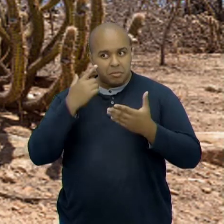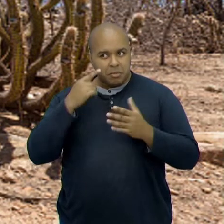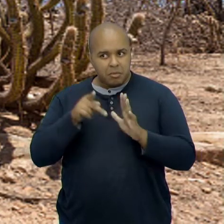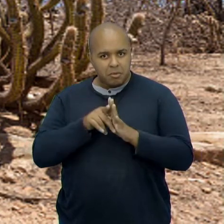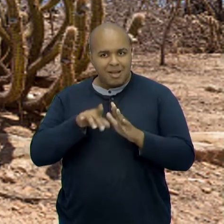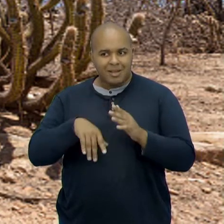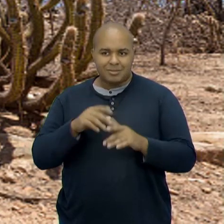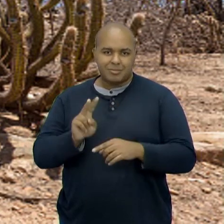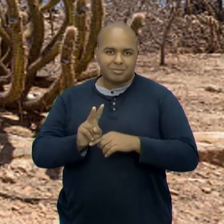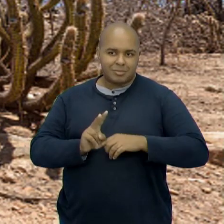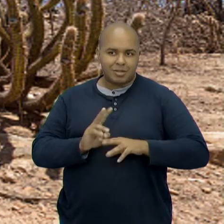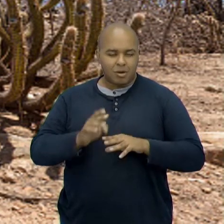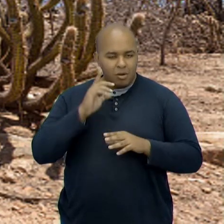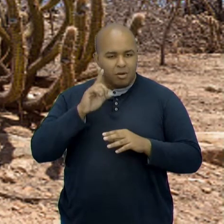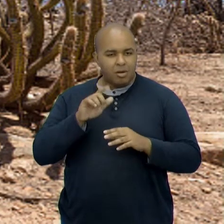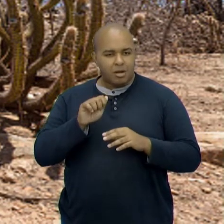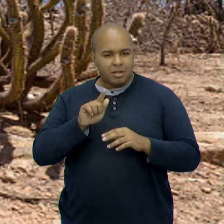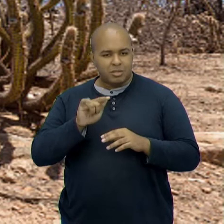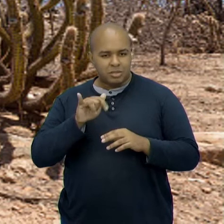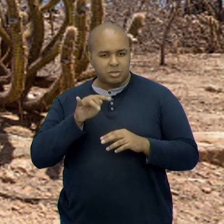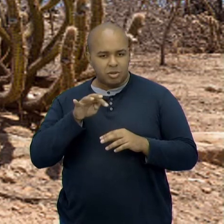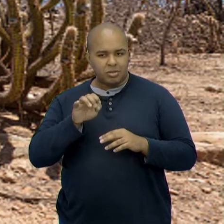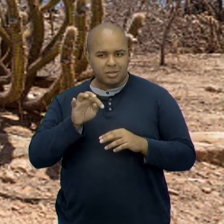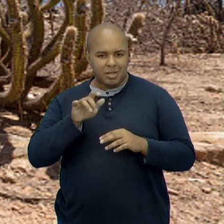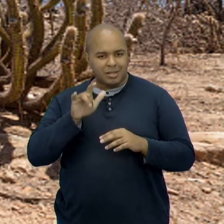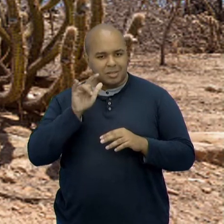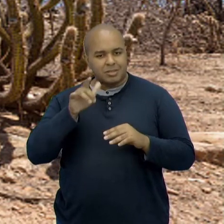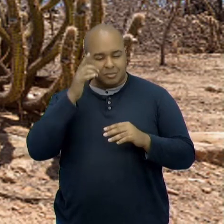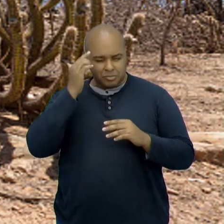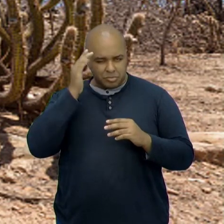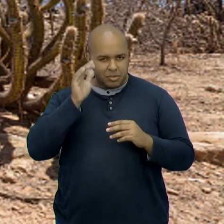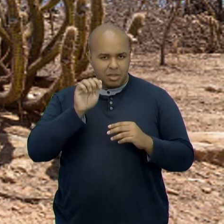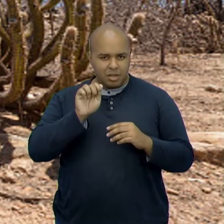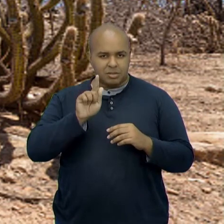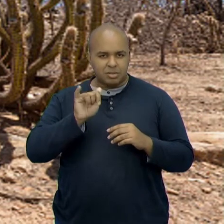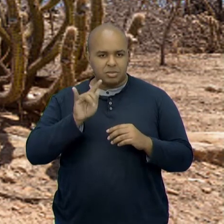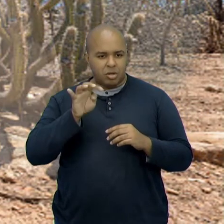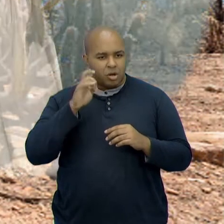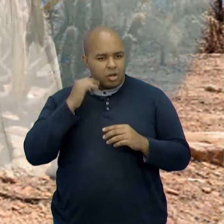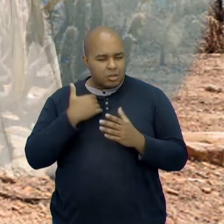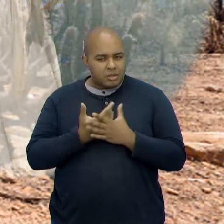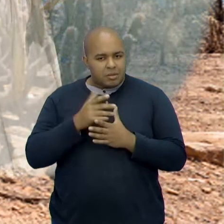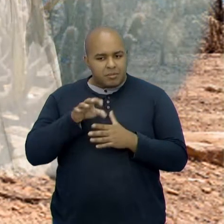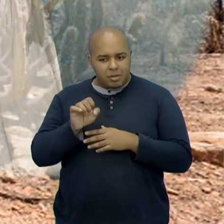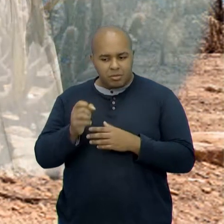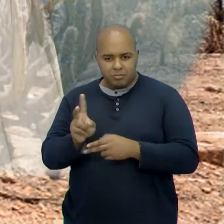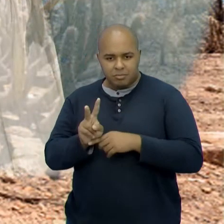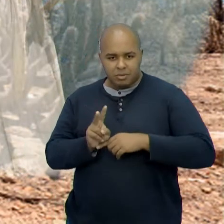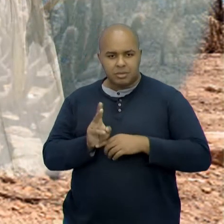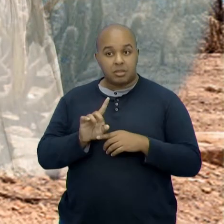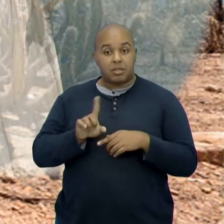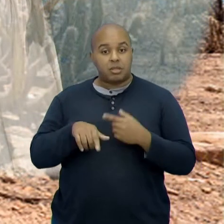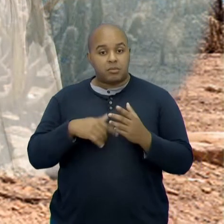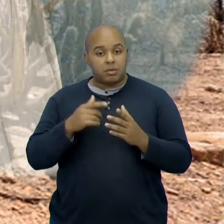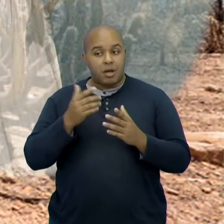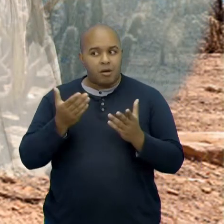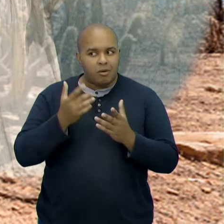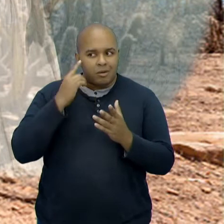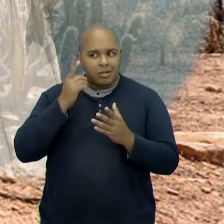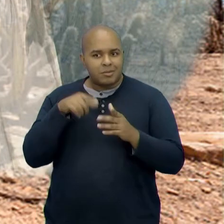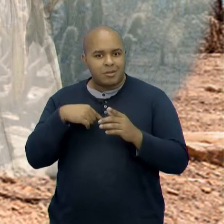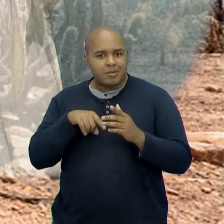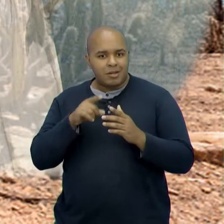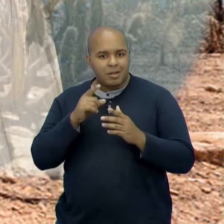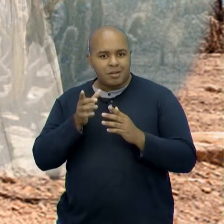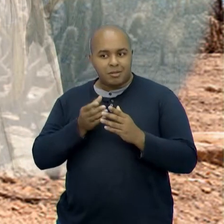por um empréstimo, como se fosse agiotagem, né? Quem entende a ideia de agiotagem, ele deu a vaquinha, pegou o empréstimo e agora quando